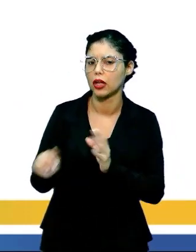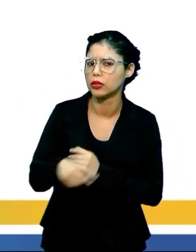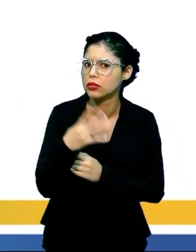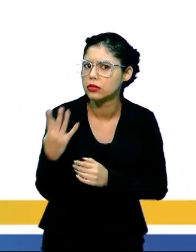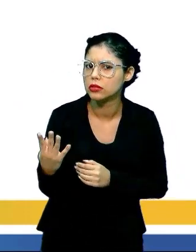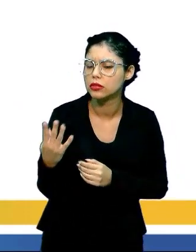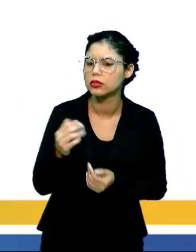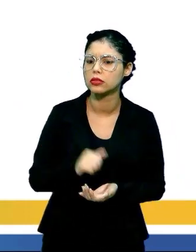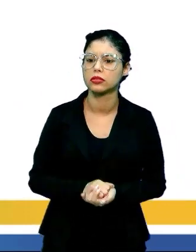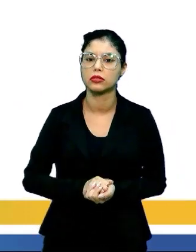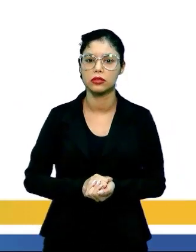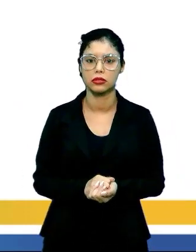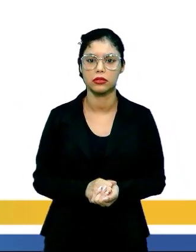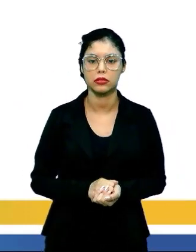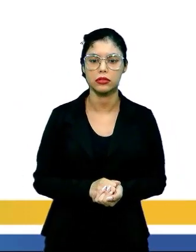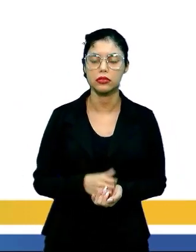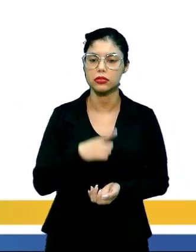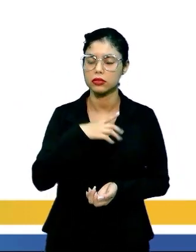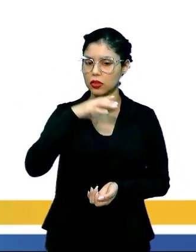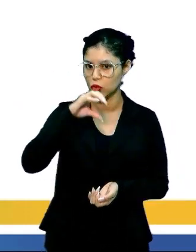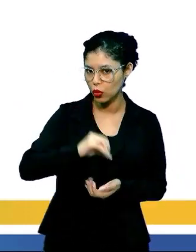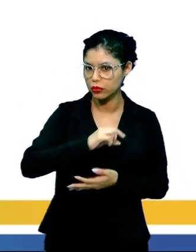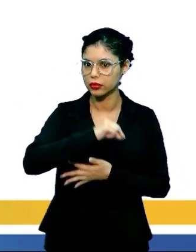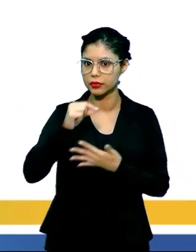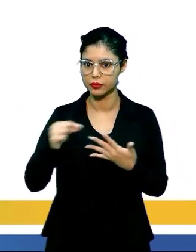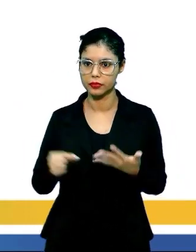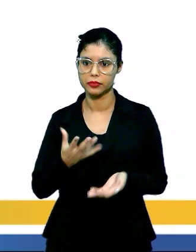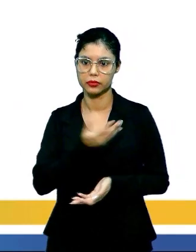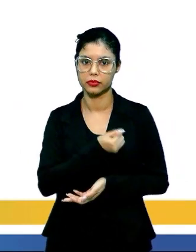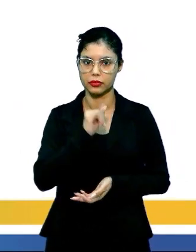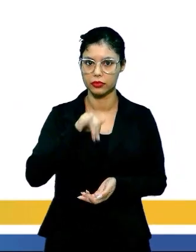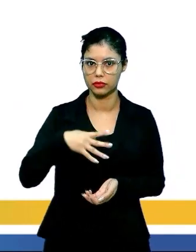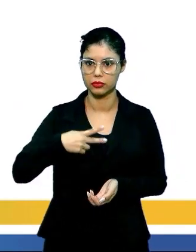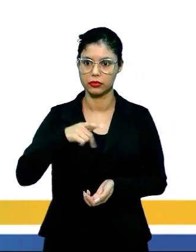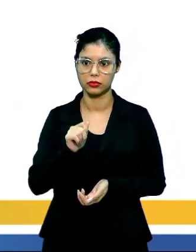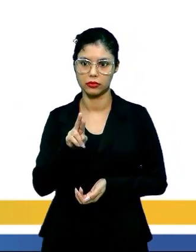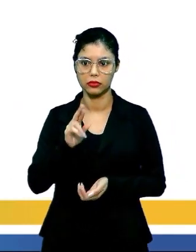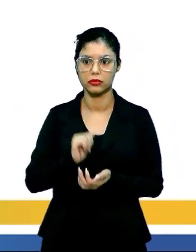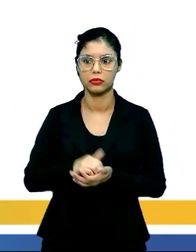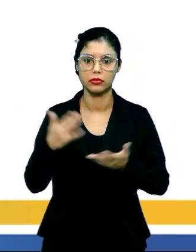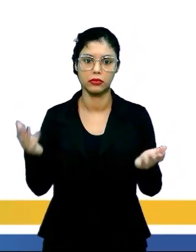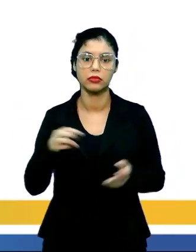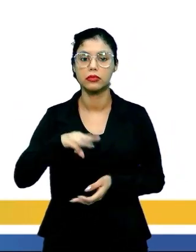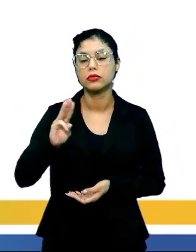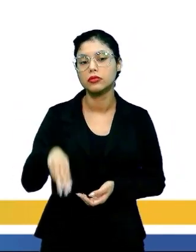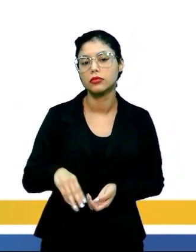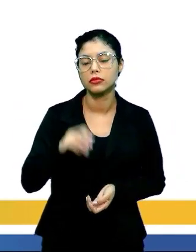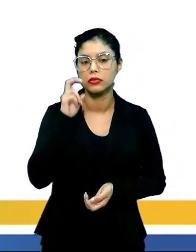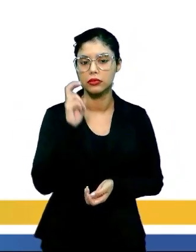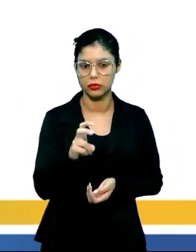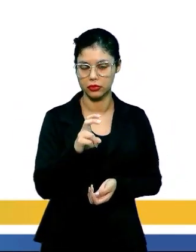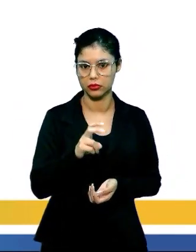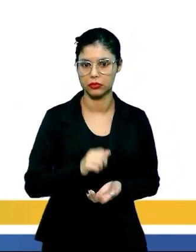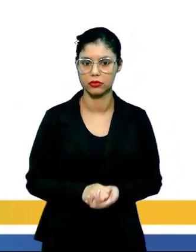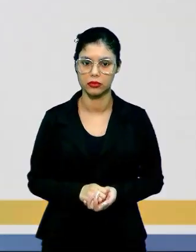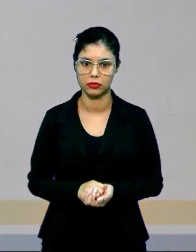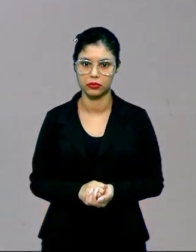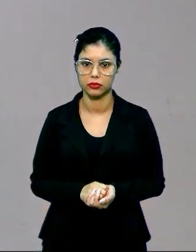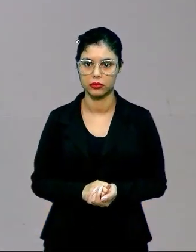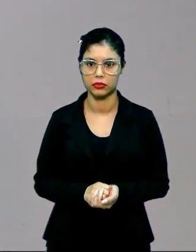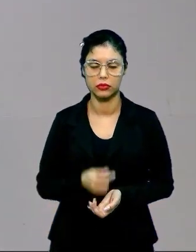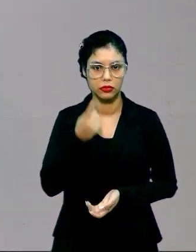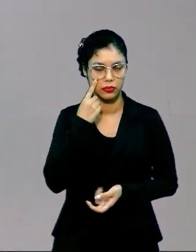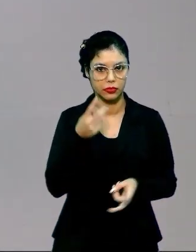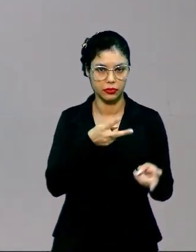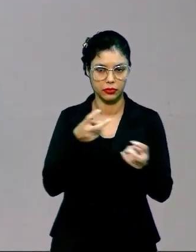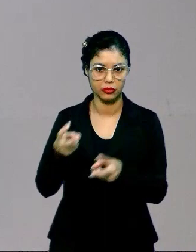quantos elementos, tá? Se ele tem 9 elementos, ele é um número ímpar. Então, quem vai ser a mediana?